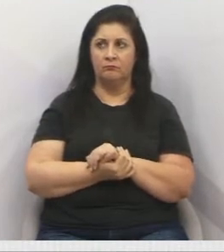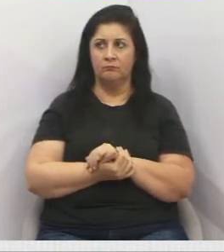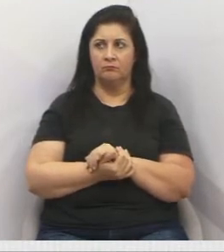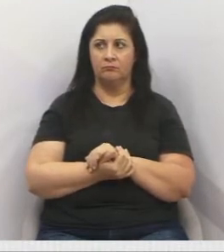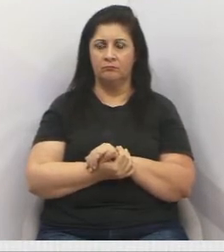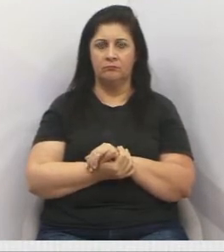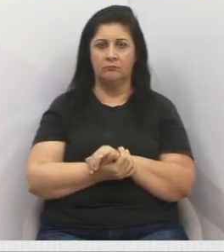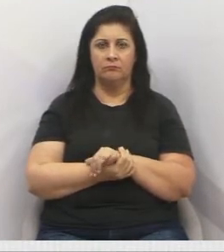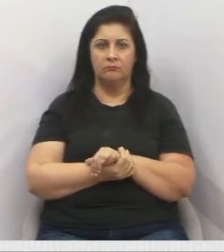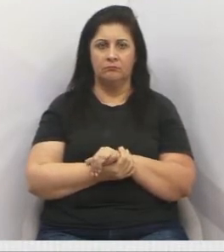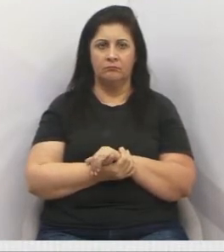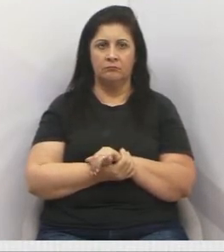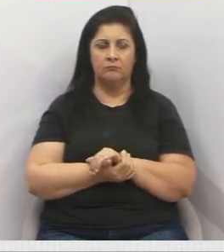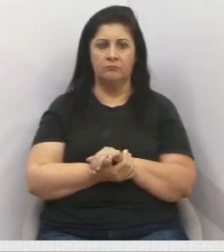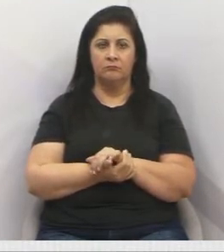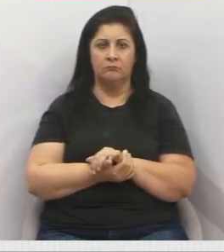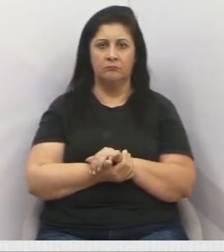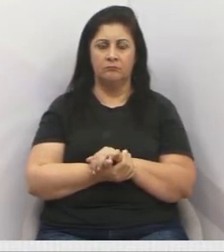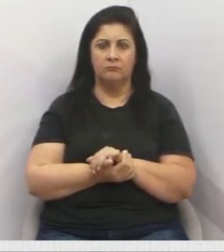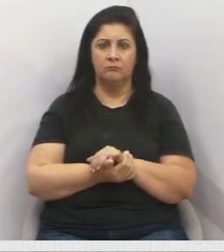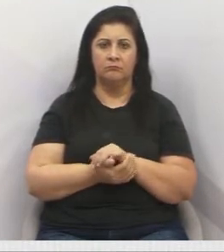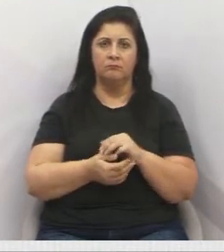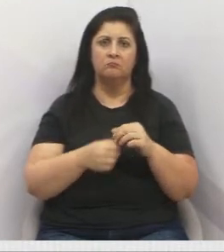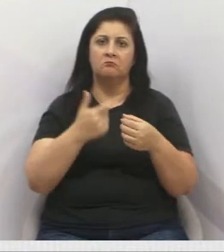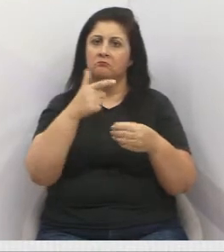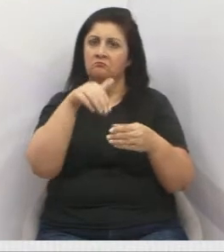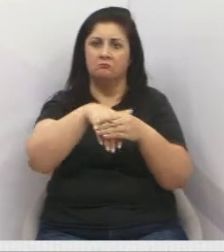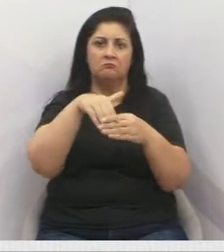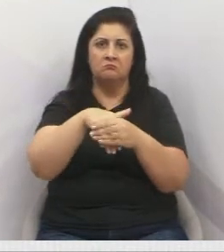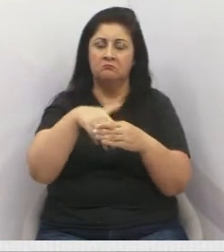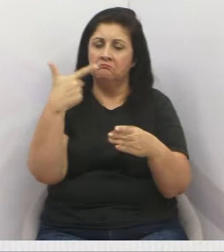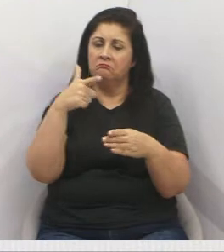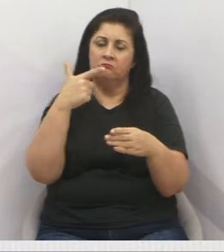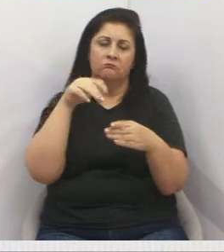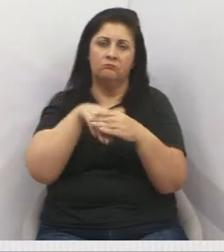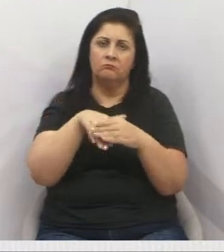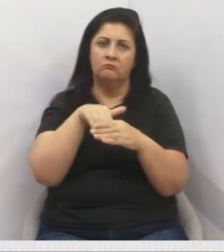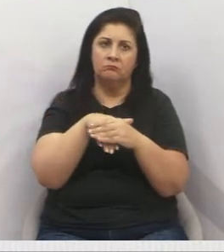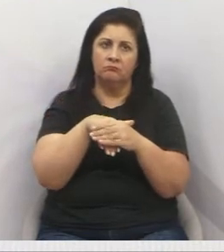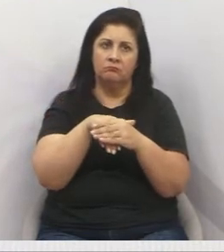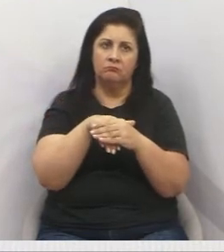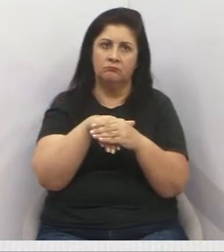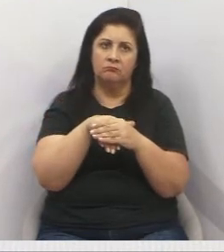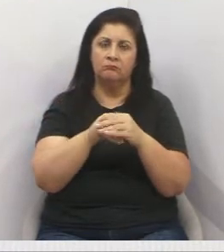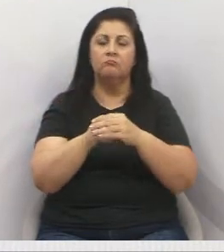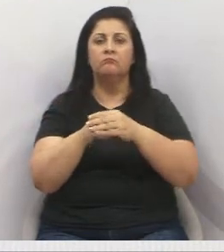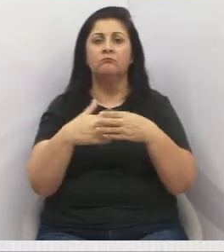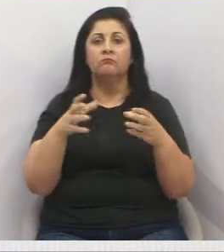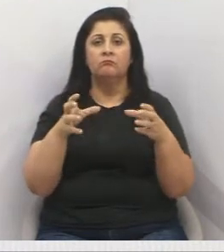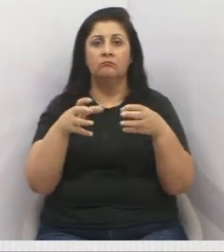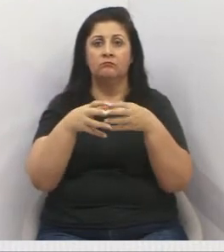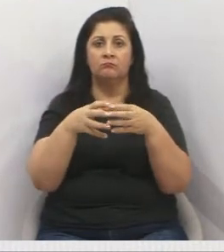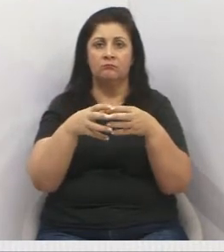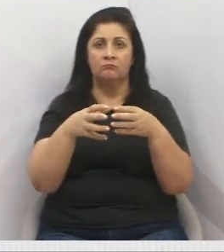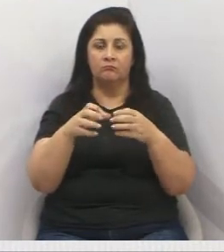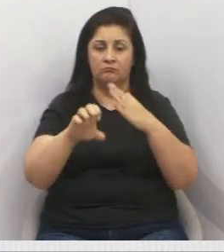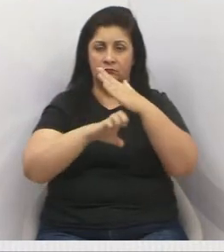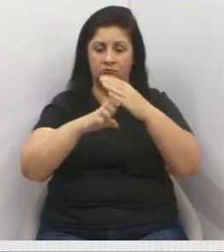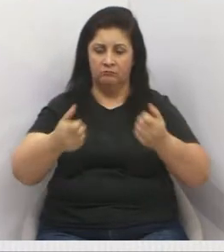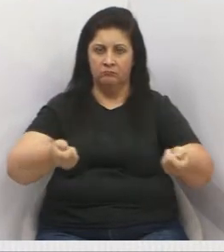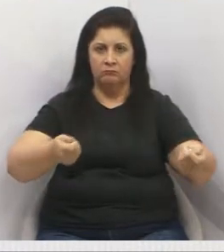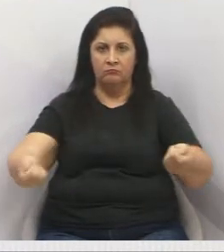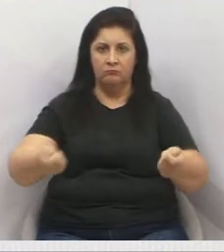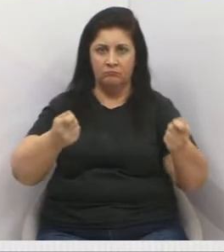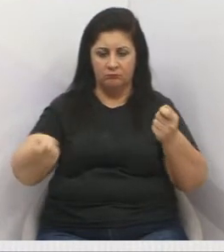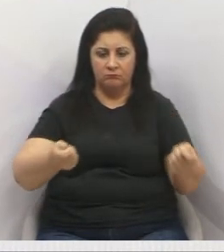Movimentos populares em branco, entidade de classe sindical em branco, empresas ou entidades profissionais, Associação das Empresas de Mineração,